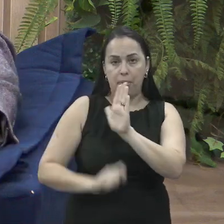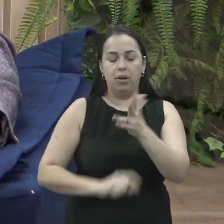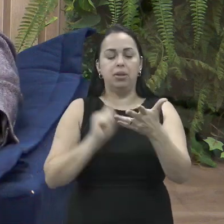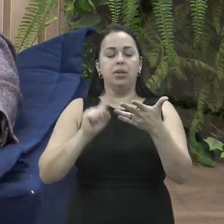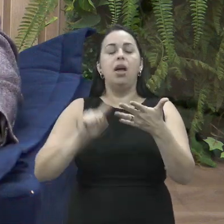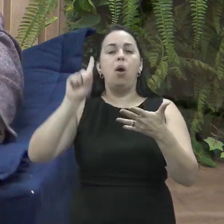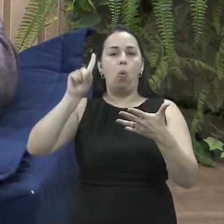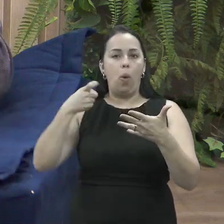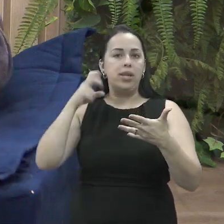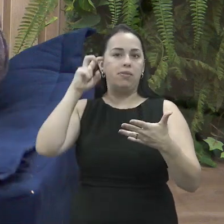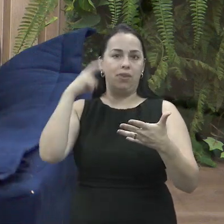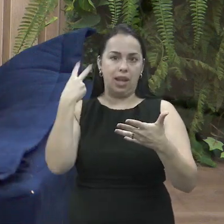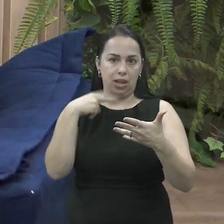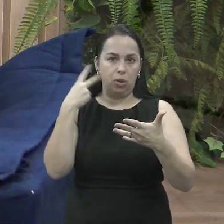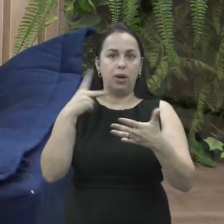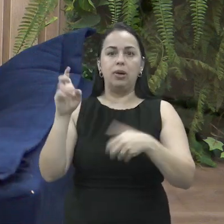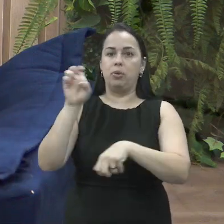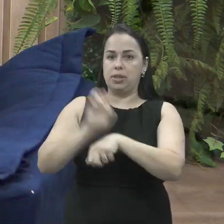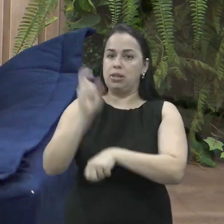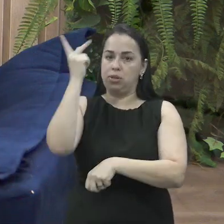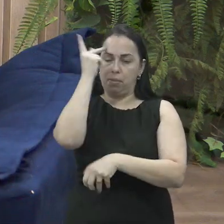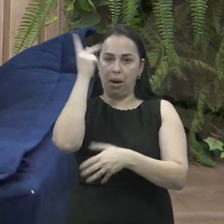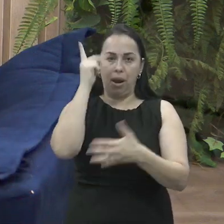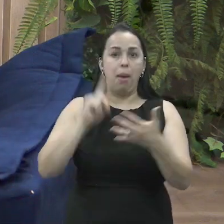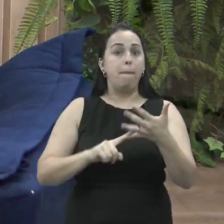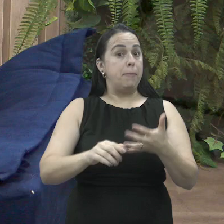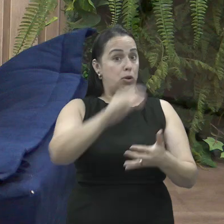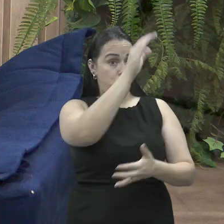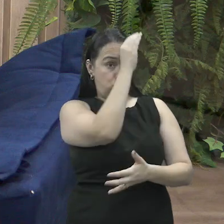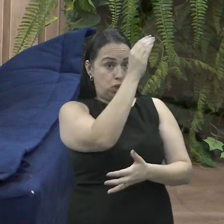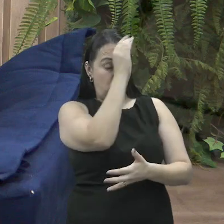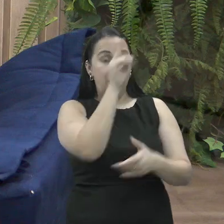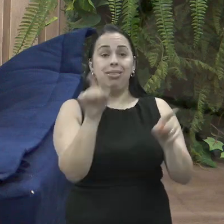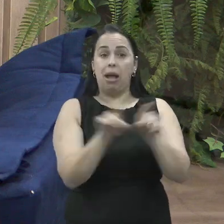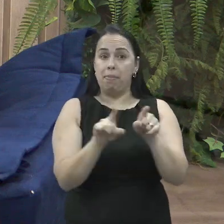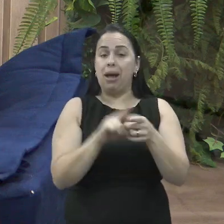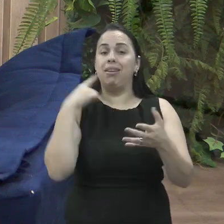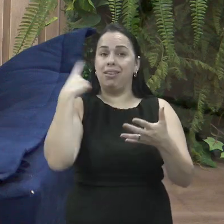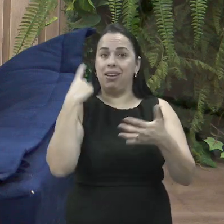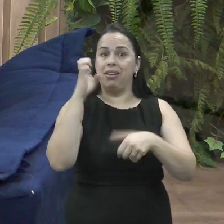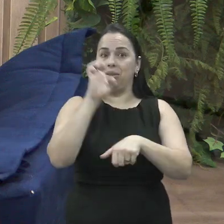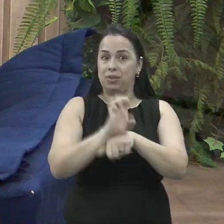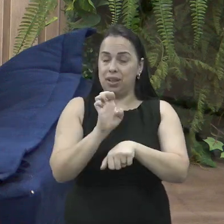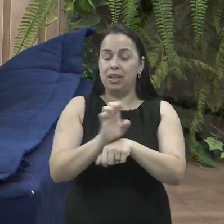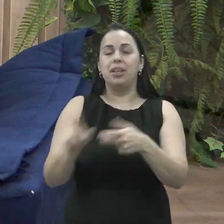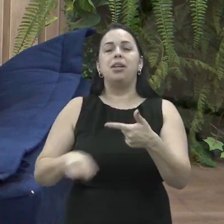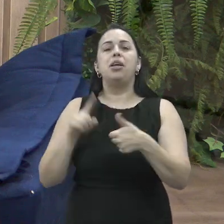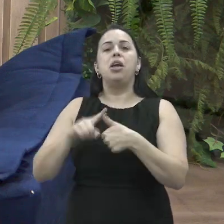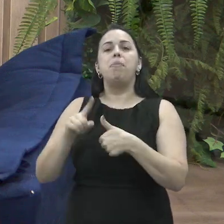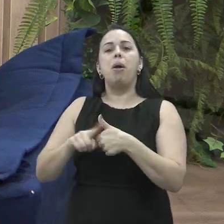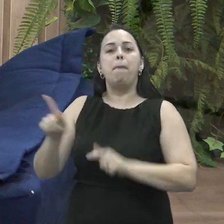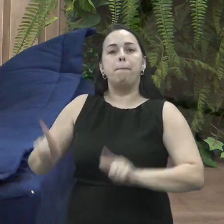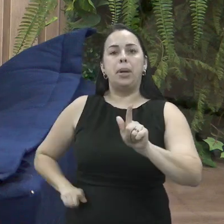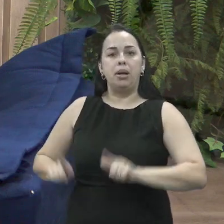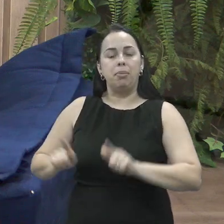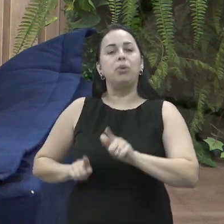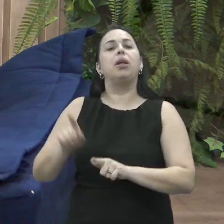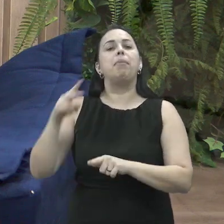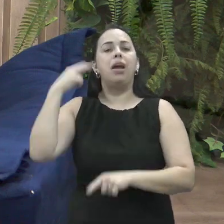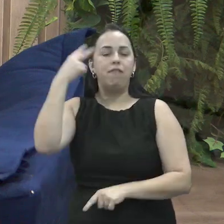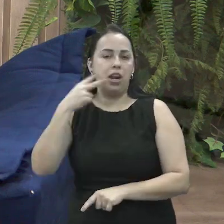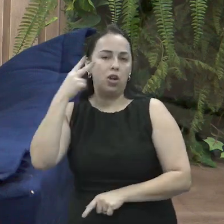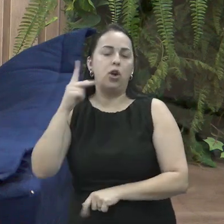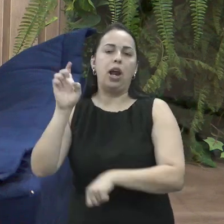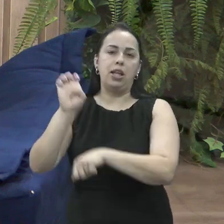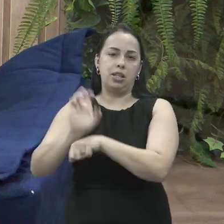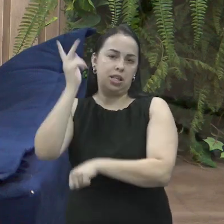na Câmara dos Deputados, foi vereador na capital de São Paulo, meu tio, Gilberto Nascimento, é deputado federal e o meu primo, Gilberto Nascimento Júnior,